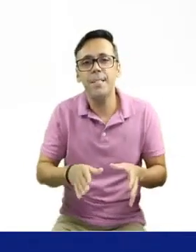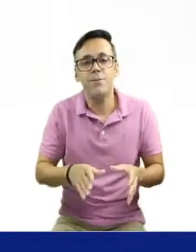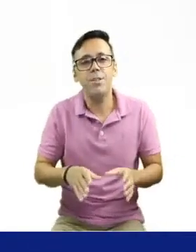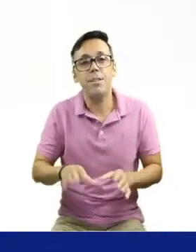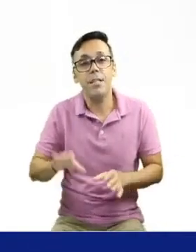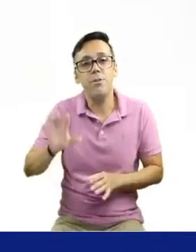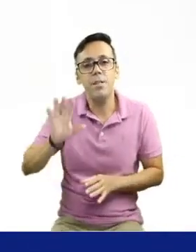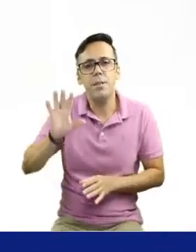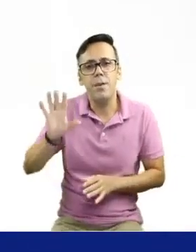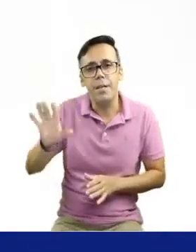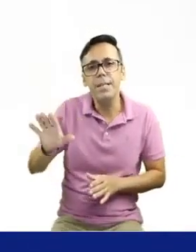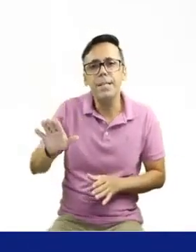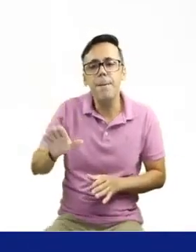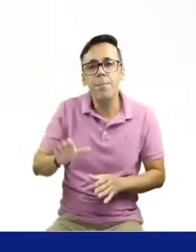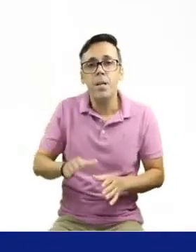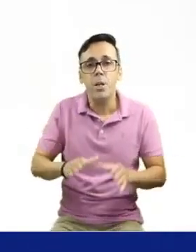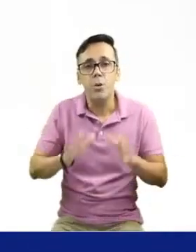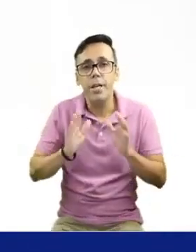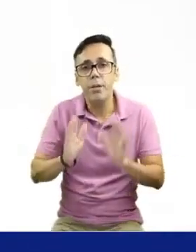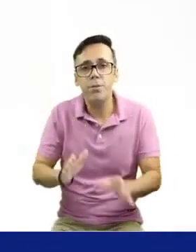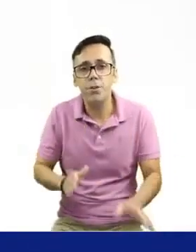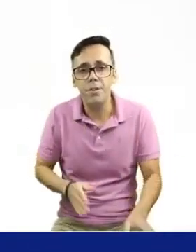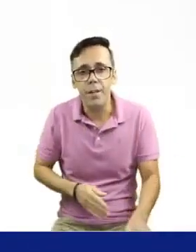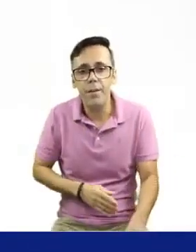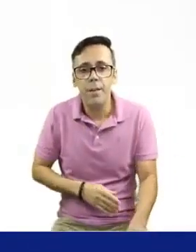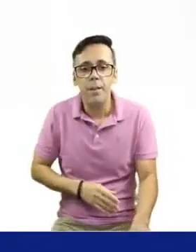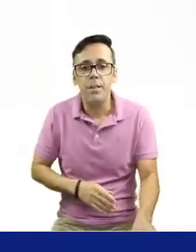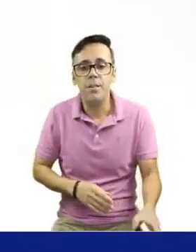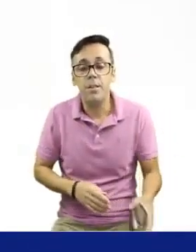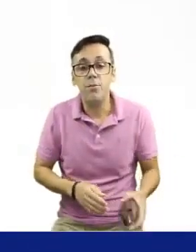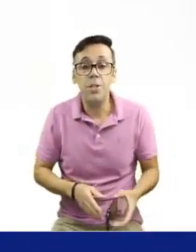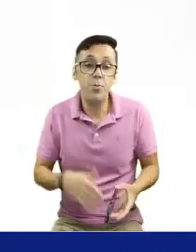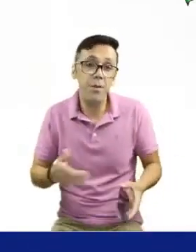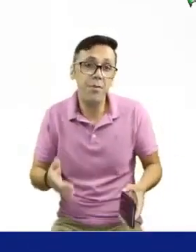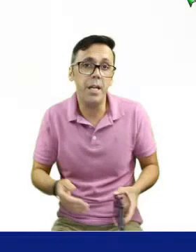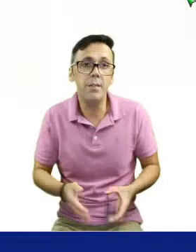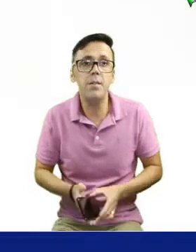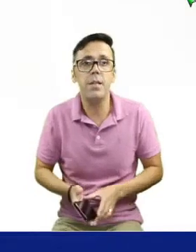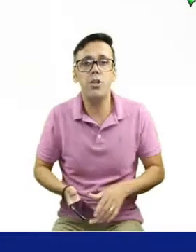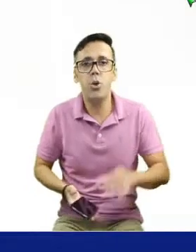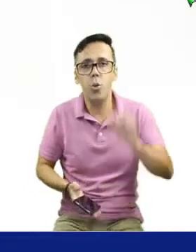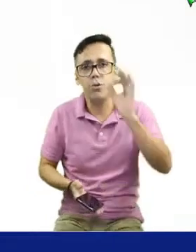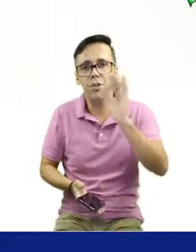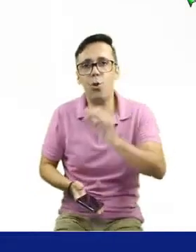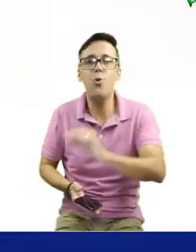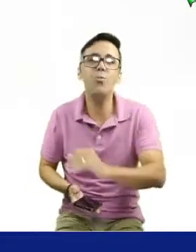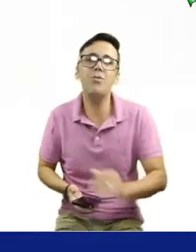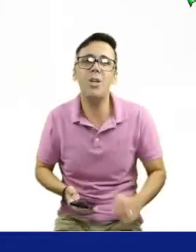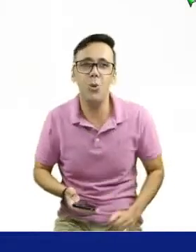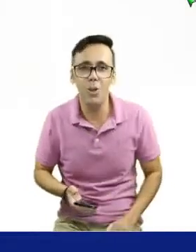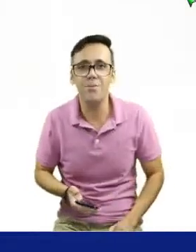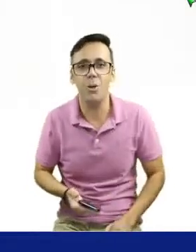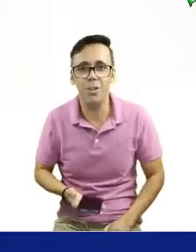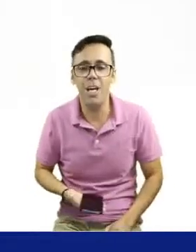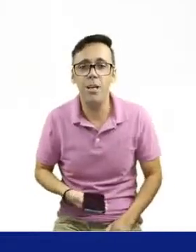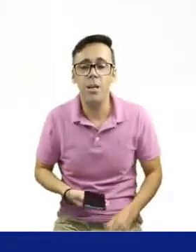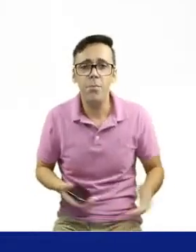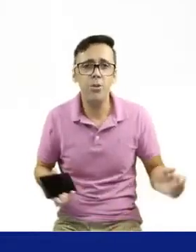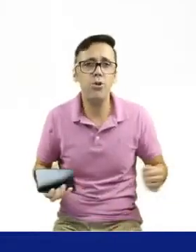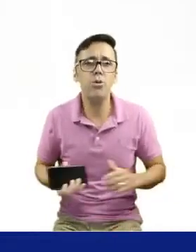sua sala você tá talvez na varanda e orienta a você que você Dê preferência esteja com o seu computador